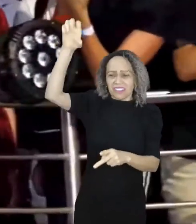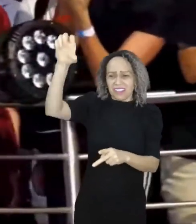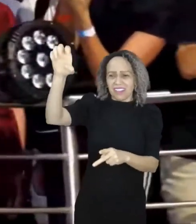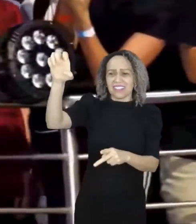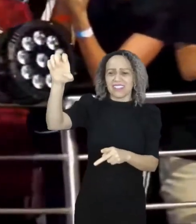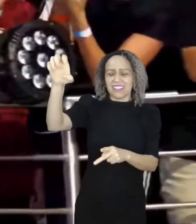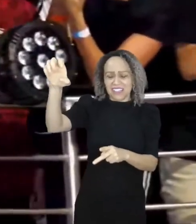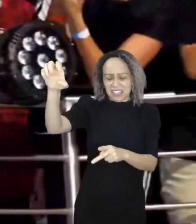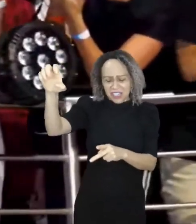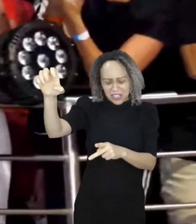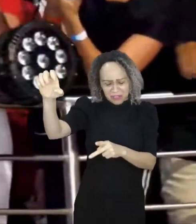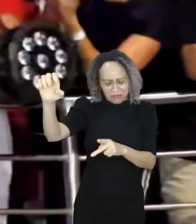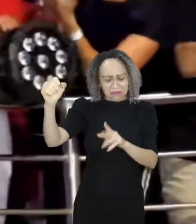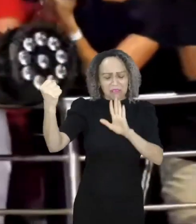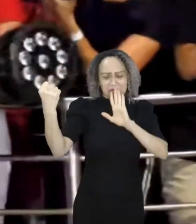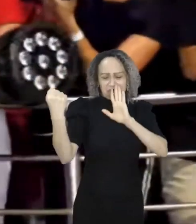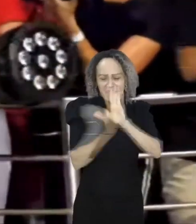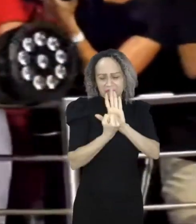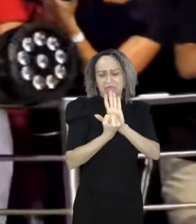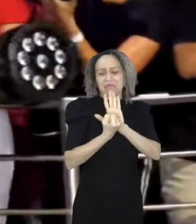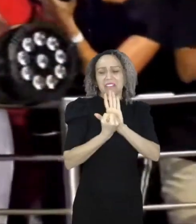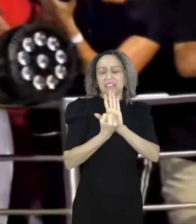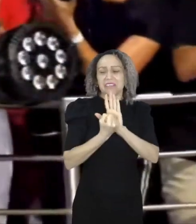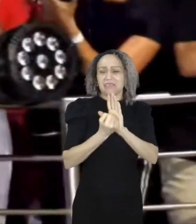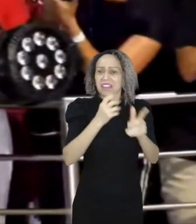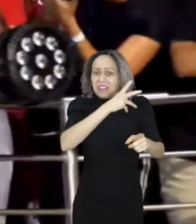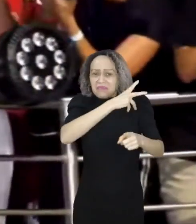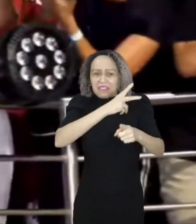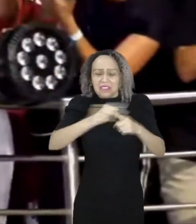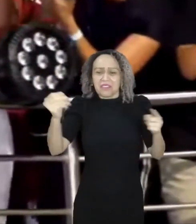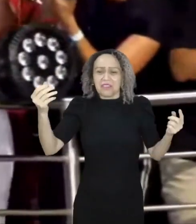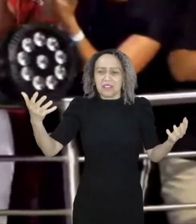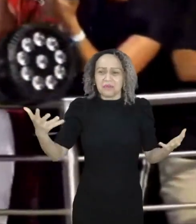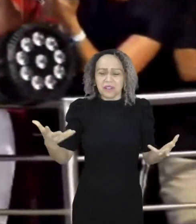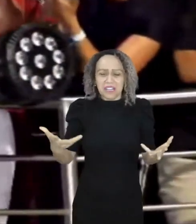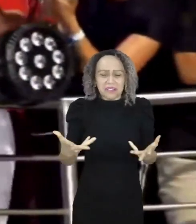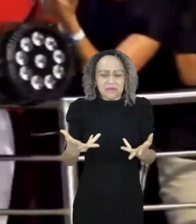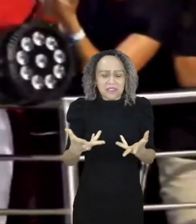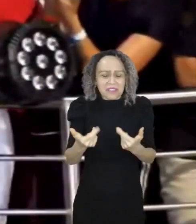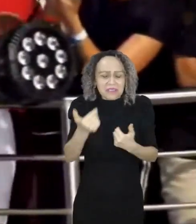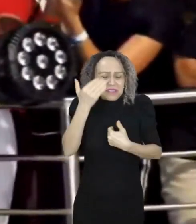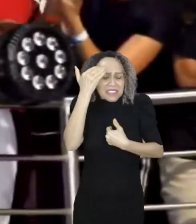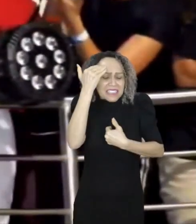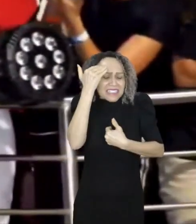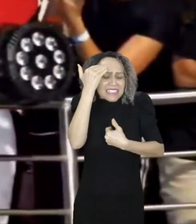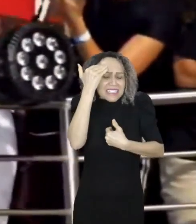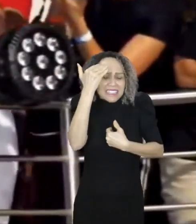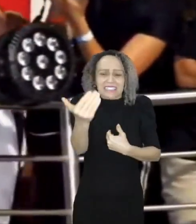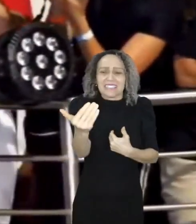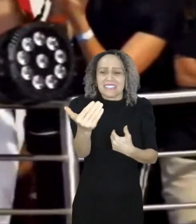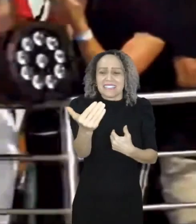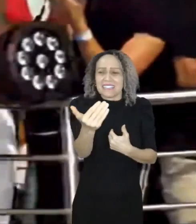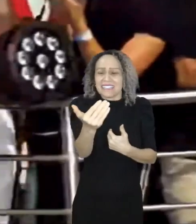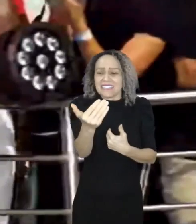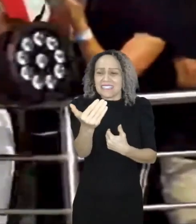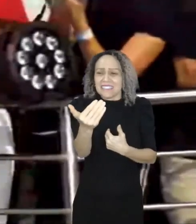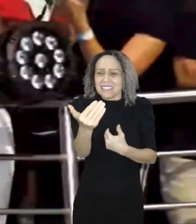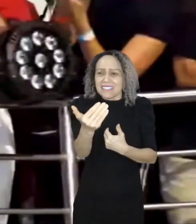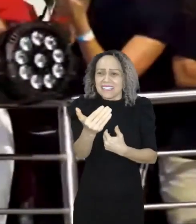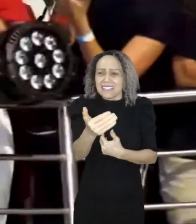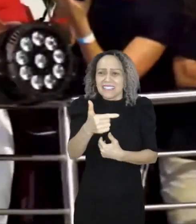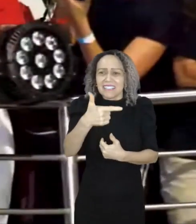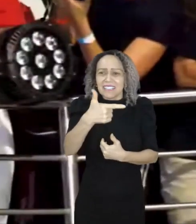essa vitória extraordinária. Eu quero agradecer aos